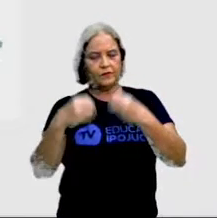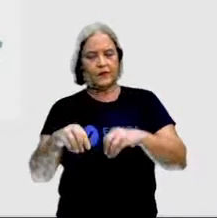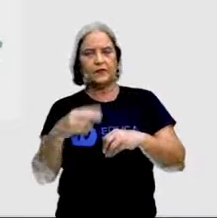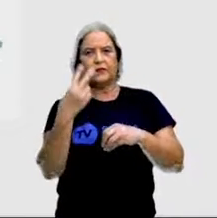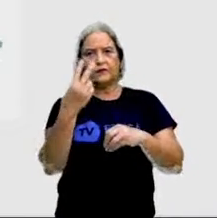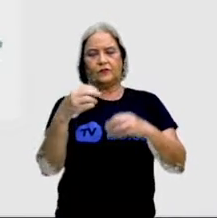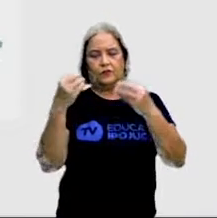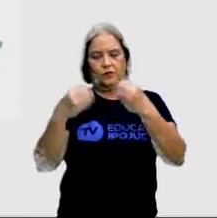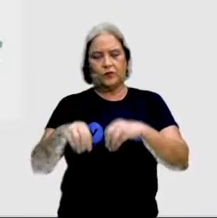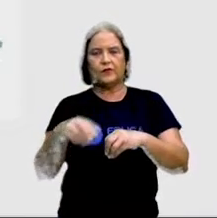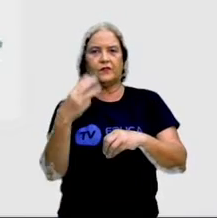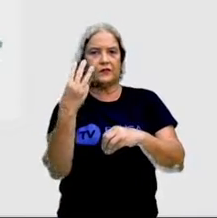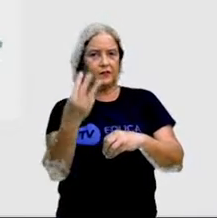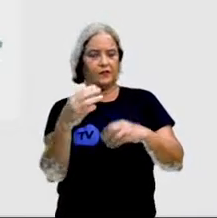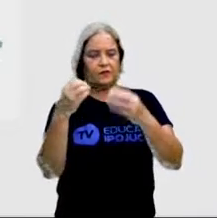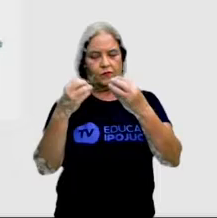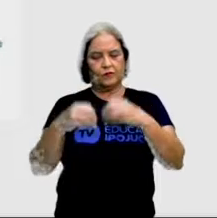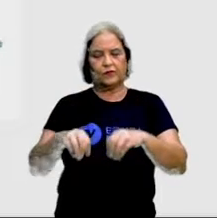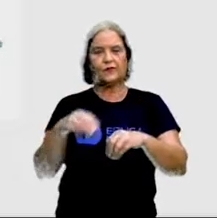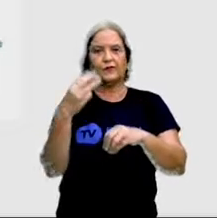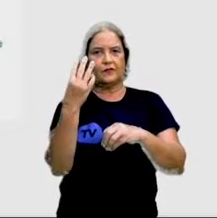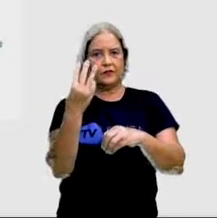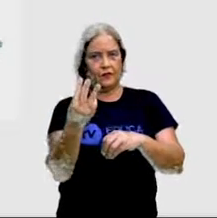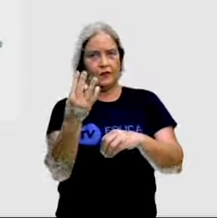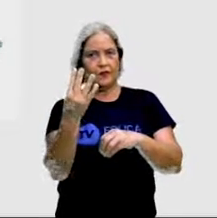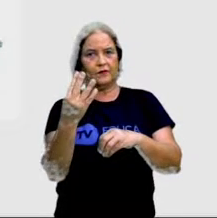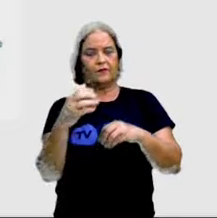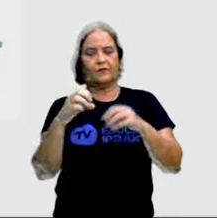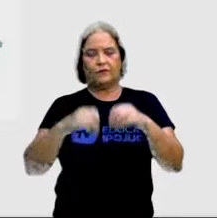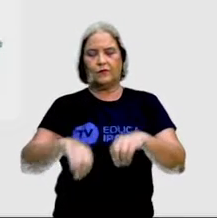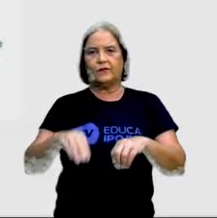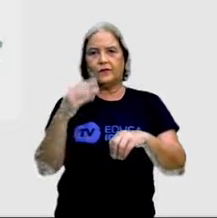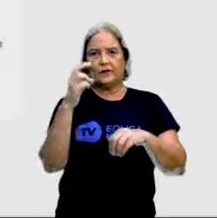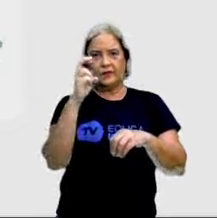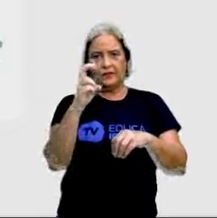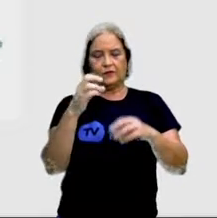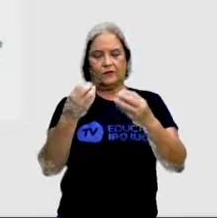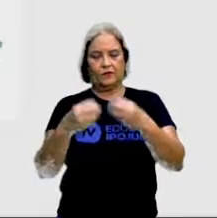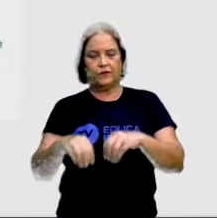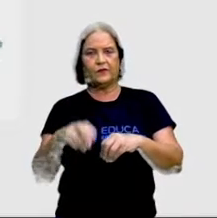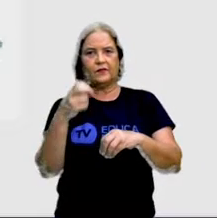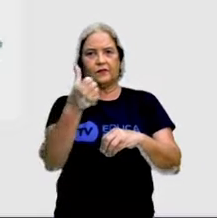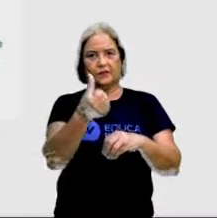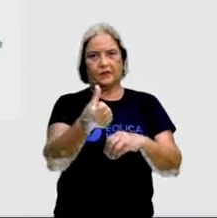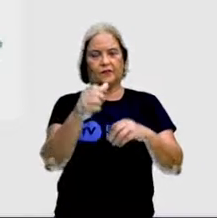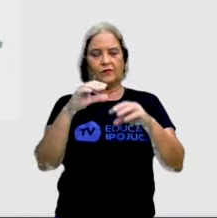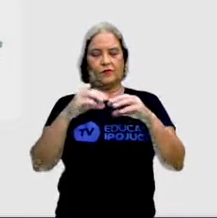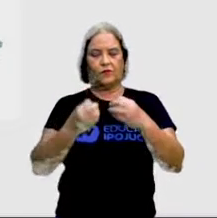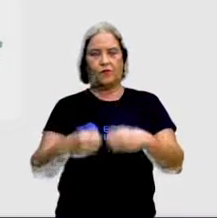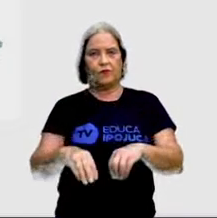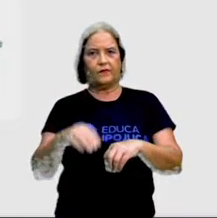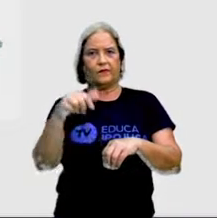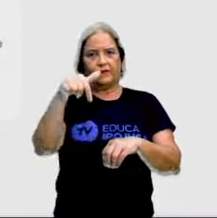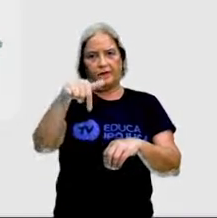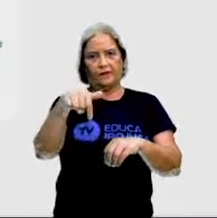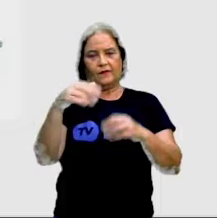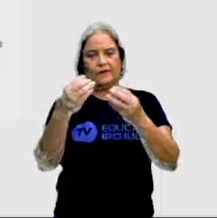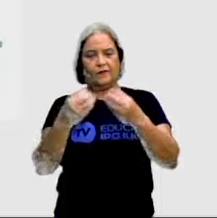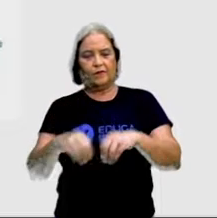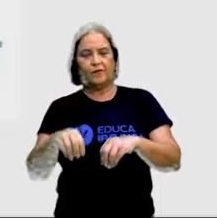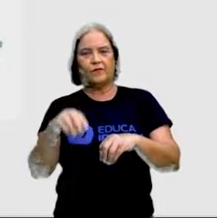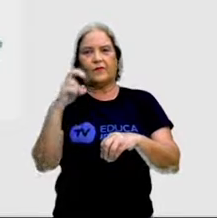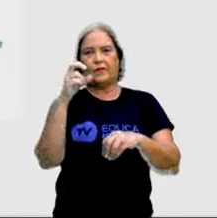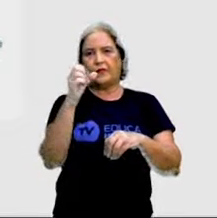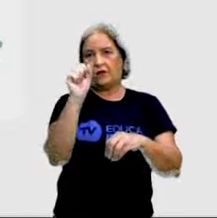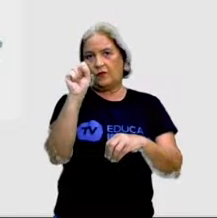bota três bota quatro bota cinco bota seis bota sete bota